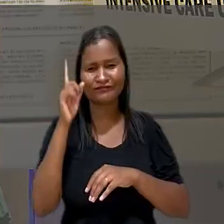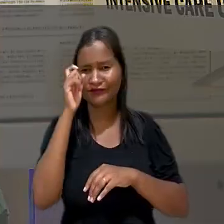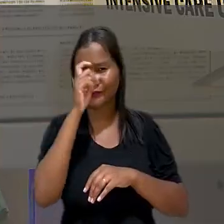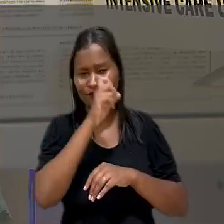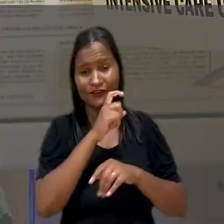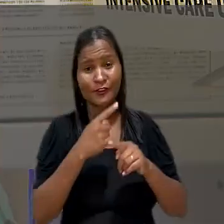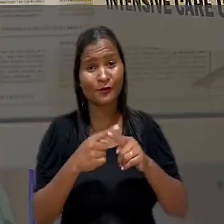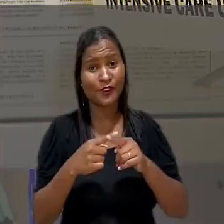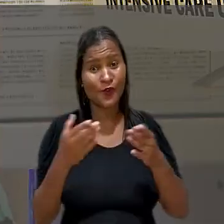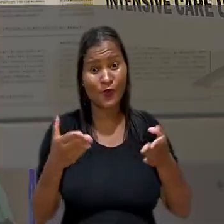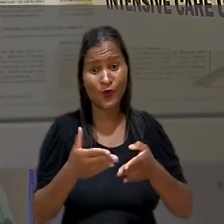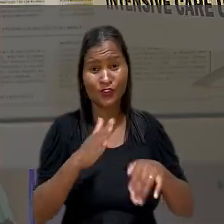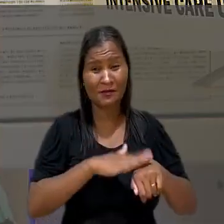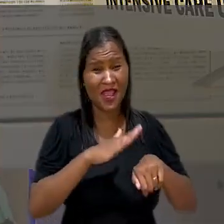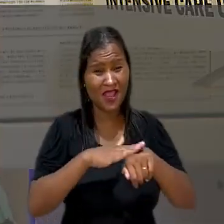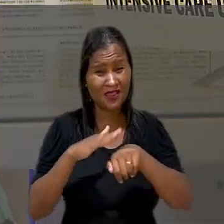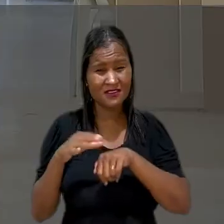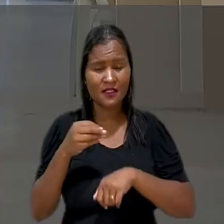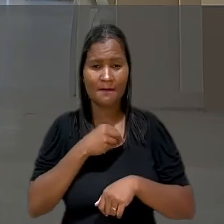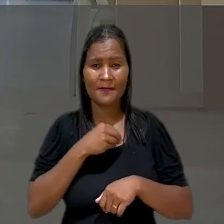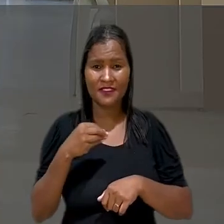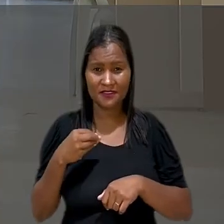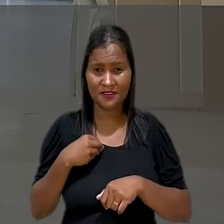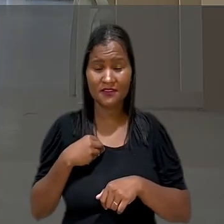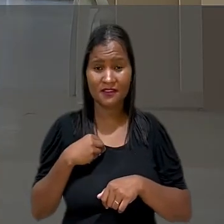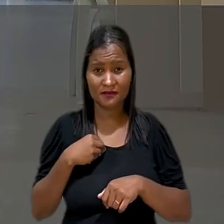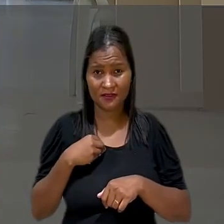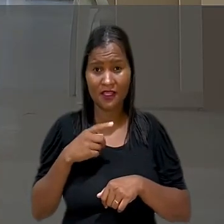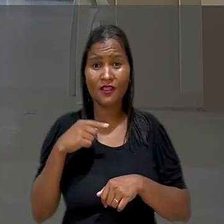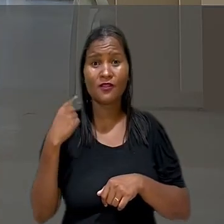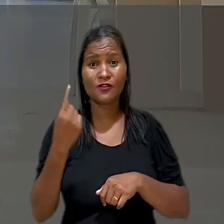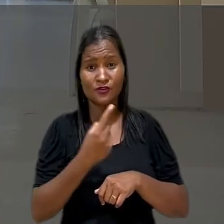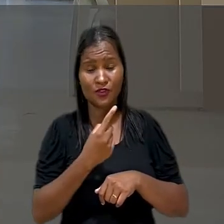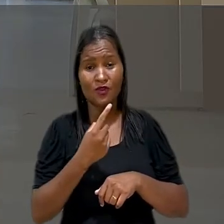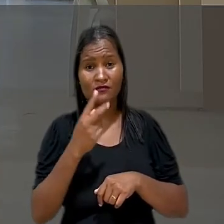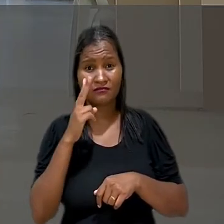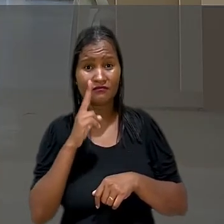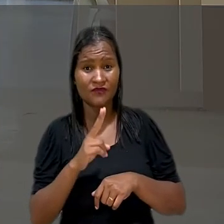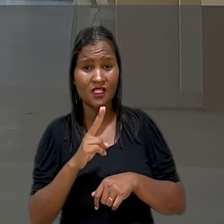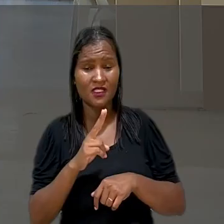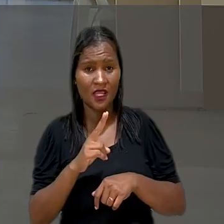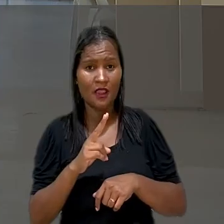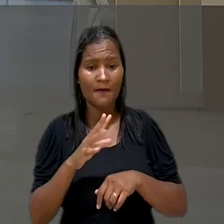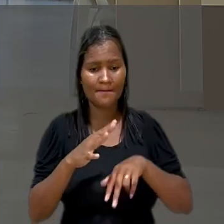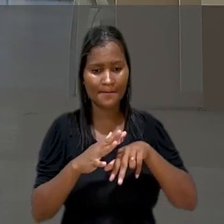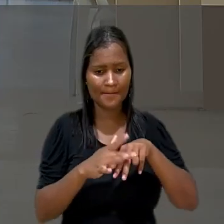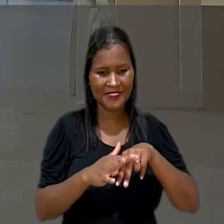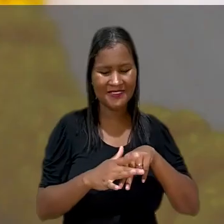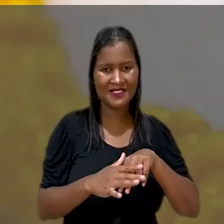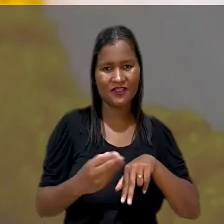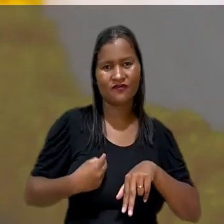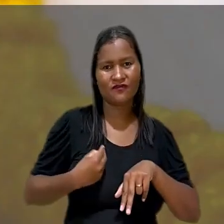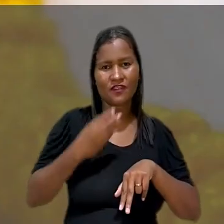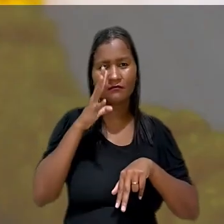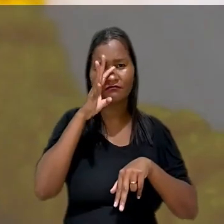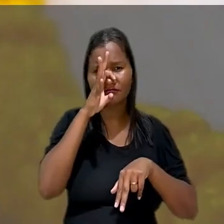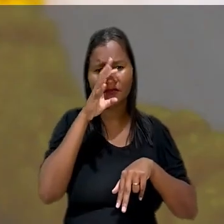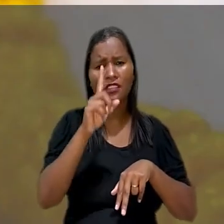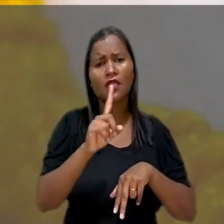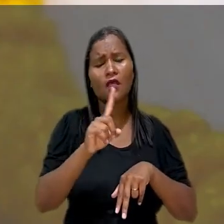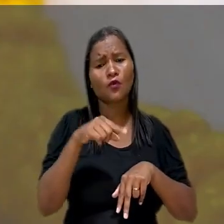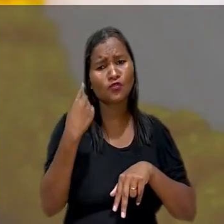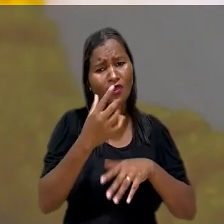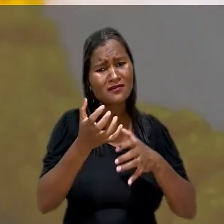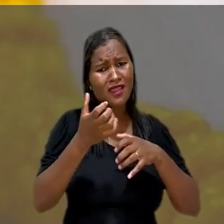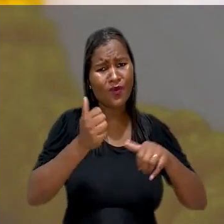hoje, cada vez mais na medicina, a gente vê que o que a gente quer não é que o paciente sobreviva. A gente quer qualidade nessa